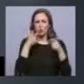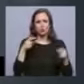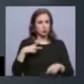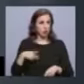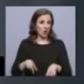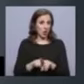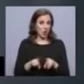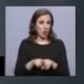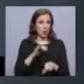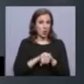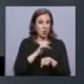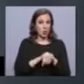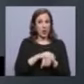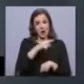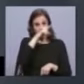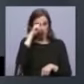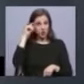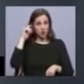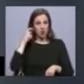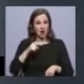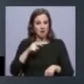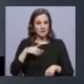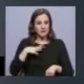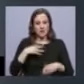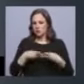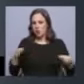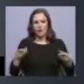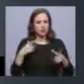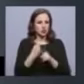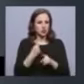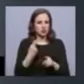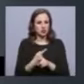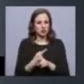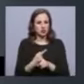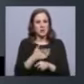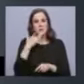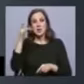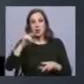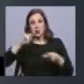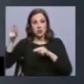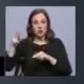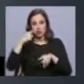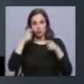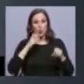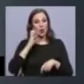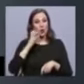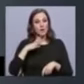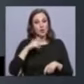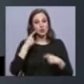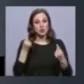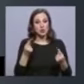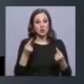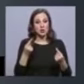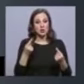passa dificuldades de favor de rasca ciganos e migra então o povo angolano eu quero mostrar com o